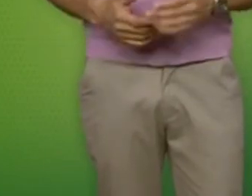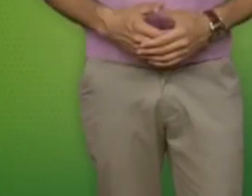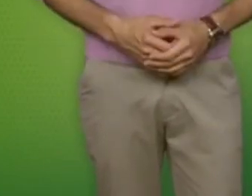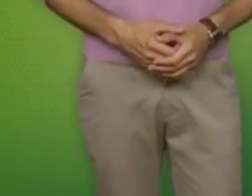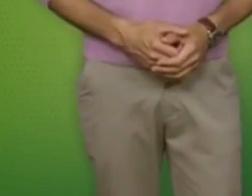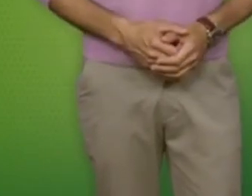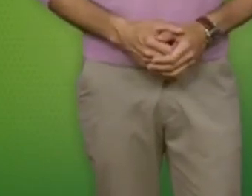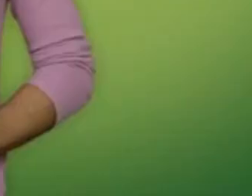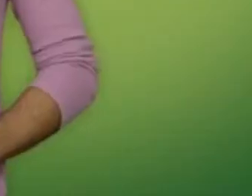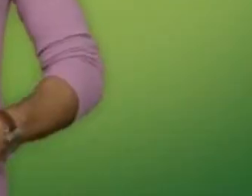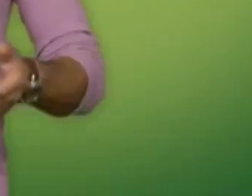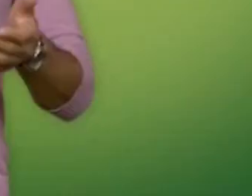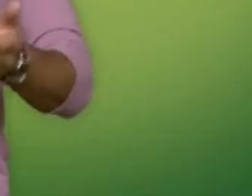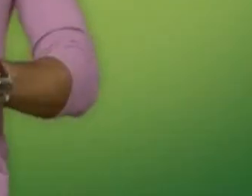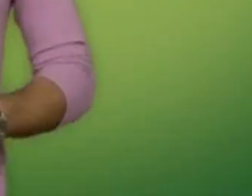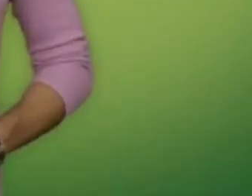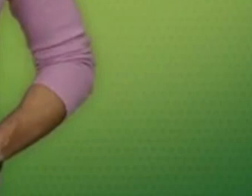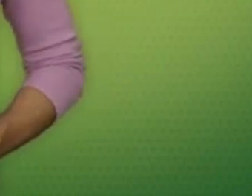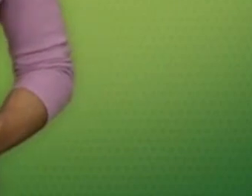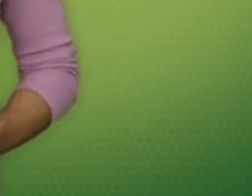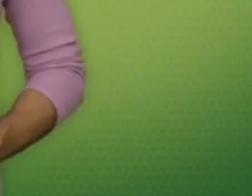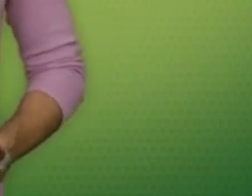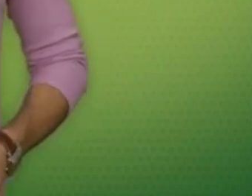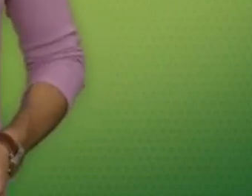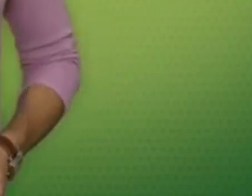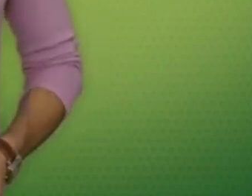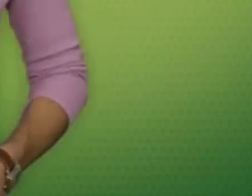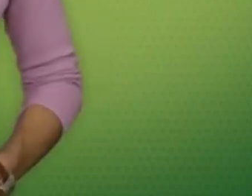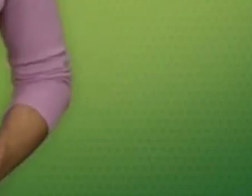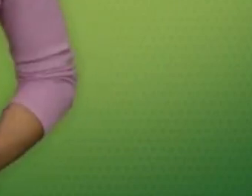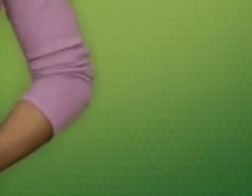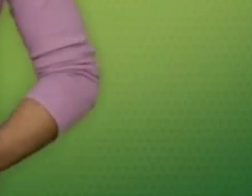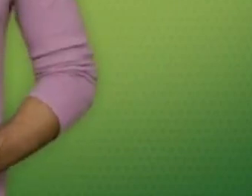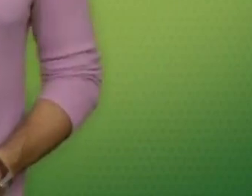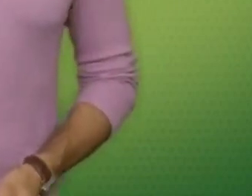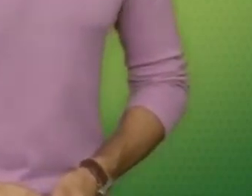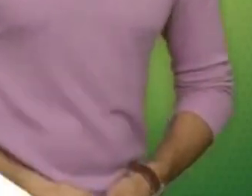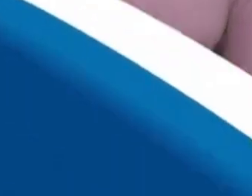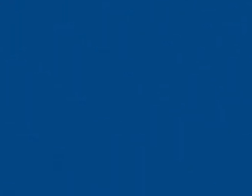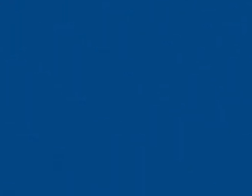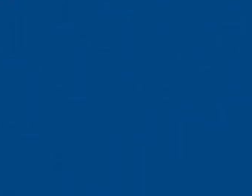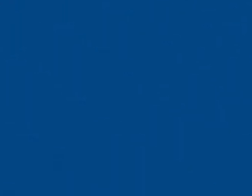de vida da população. Bons estudos para você e até a próxima!